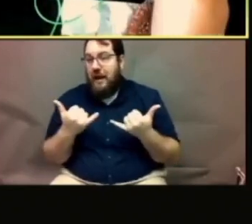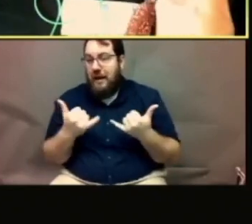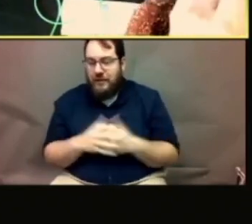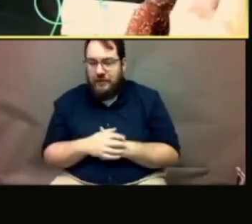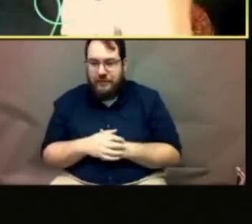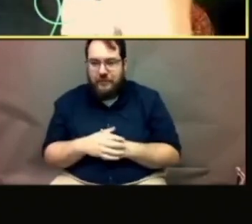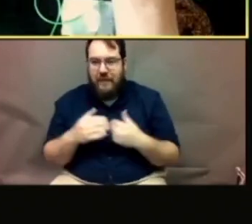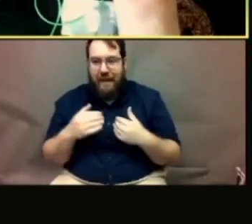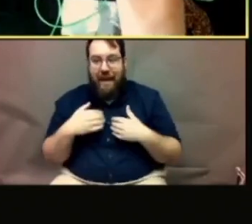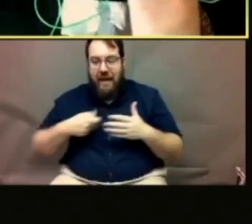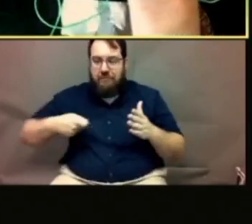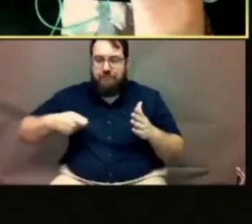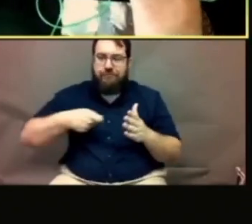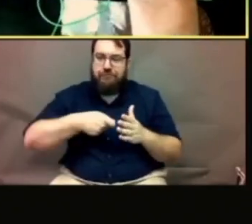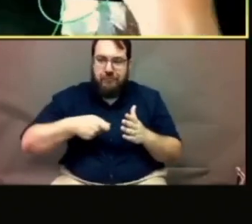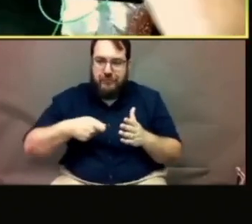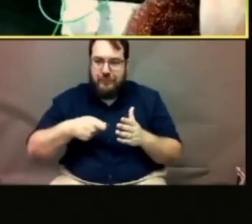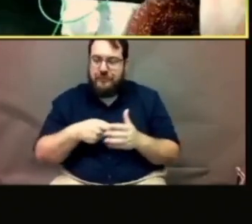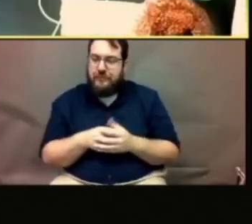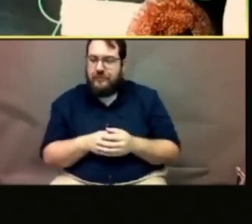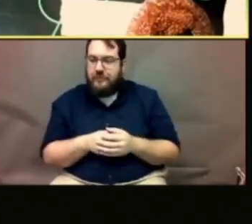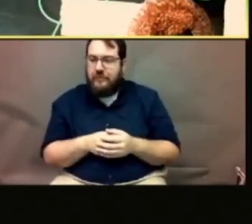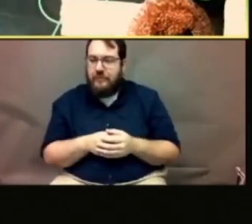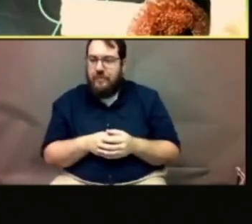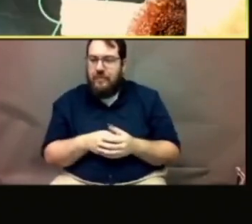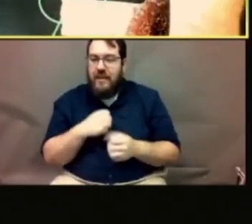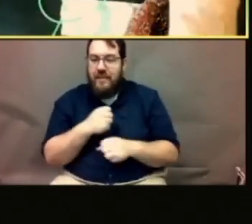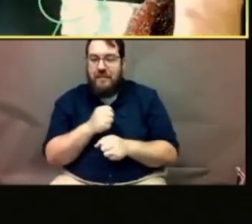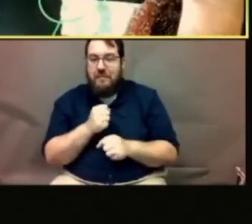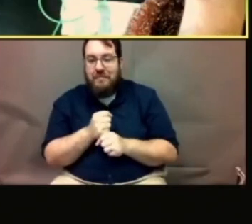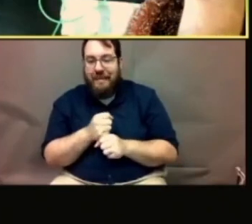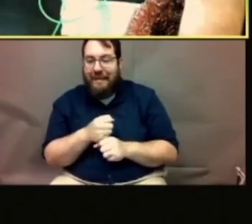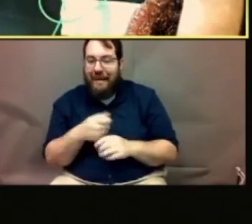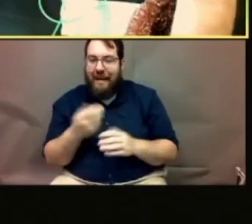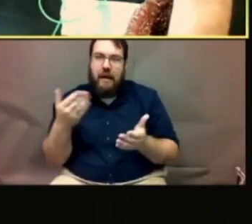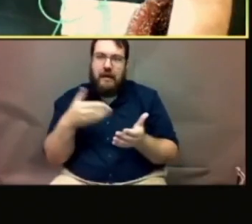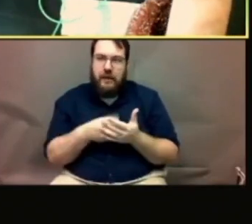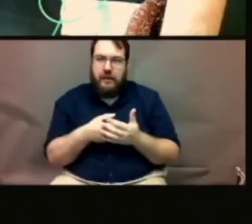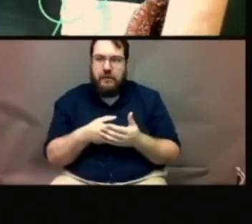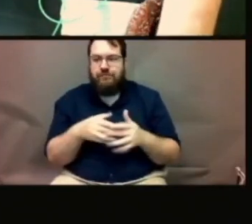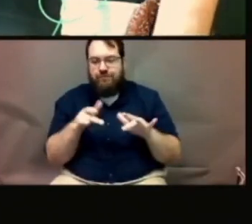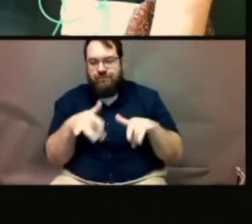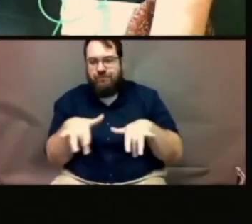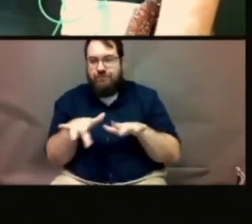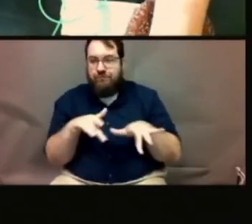Então, eu tenho que conectar aqui o Make Make de volta ao computador.